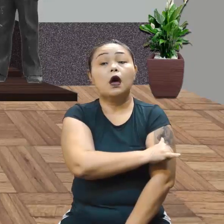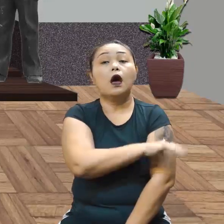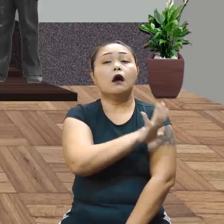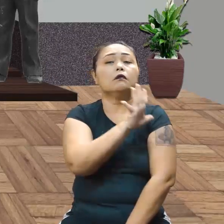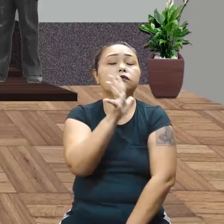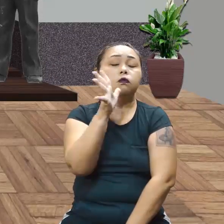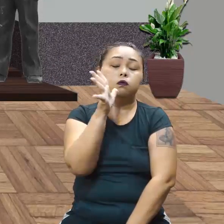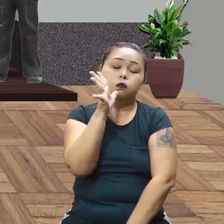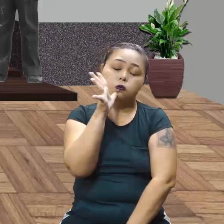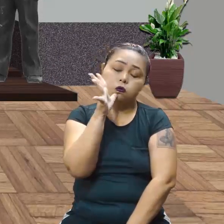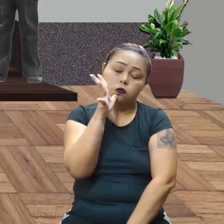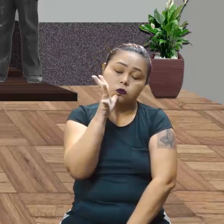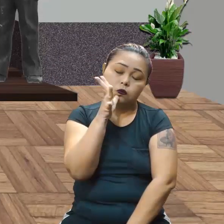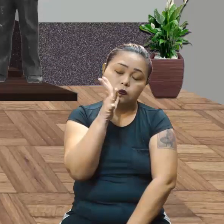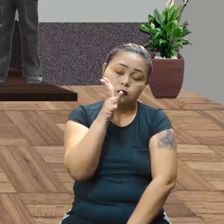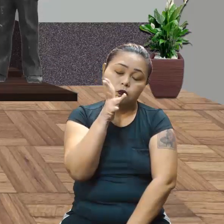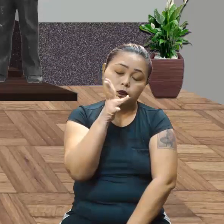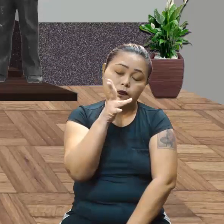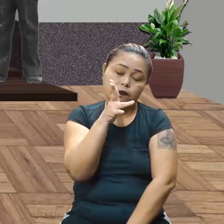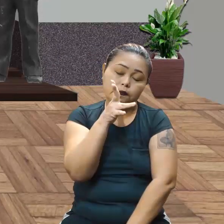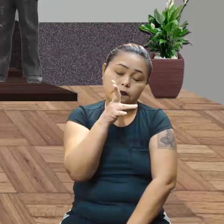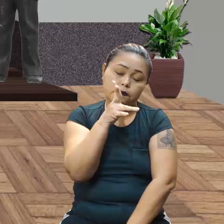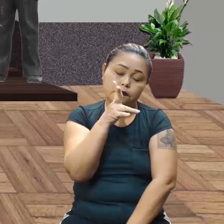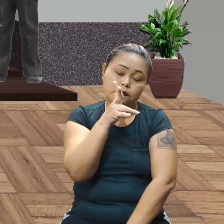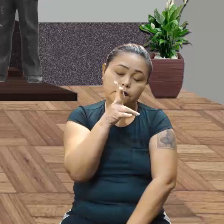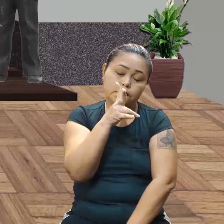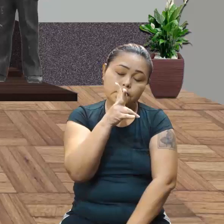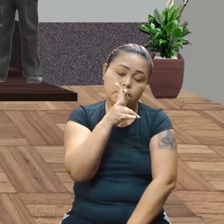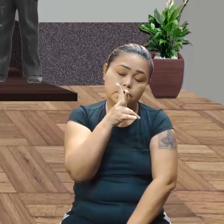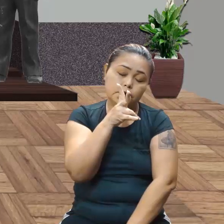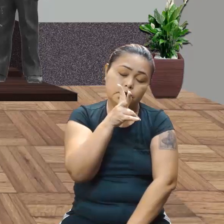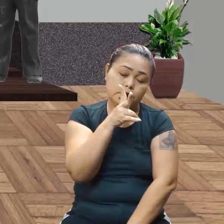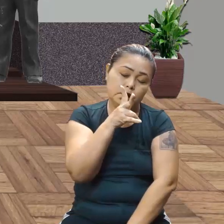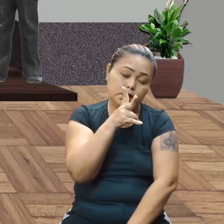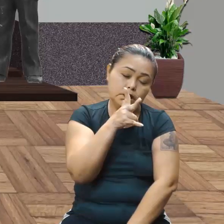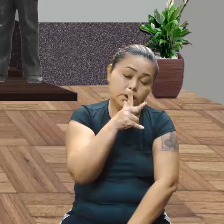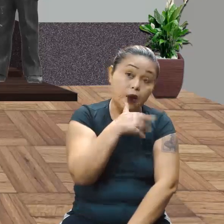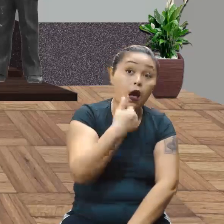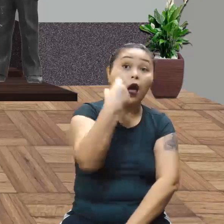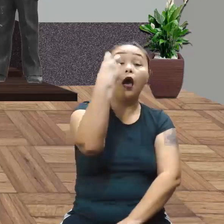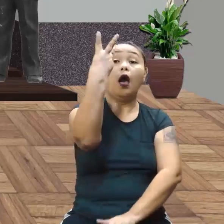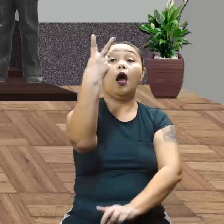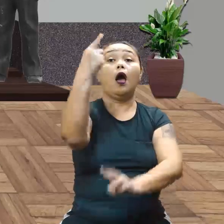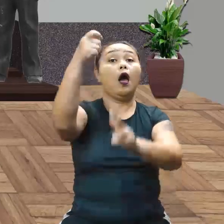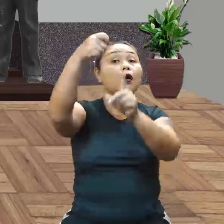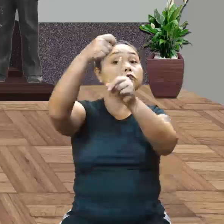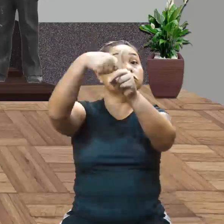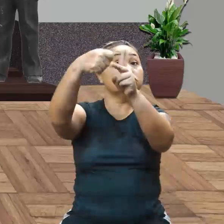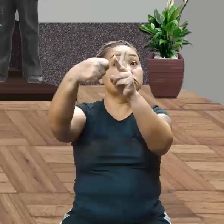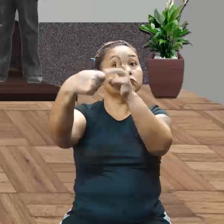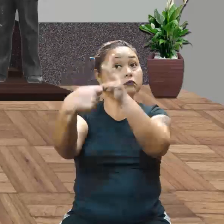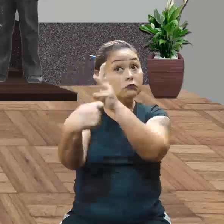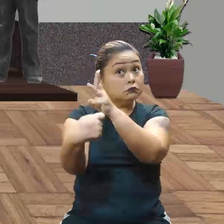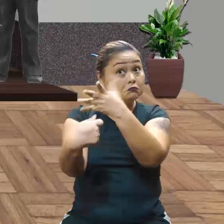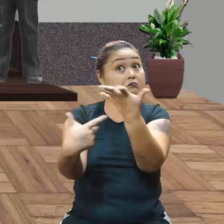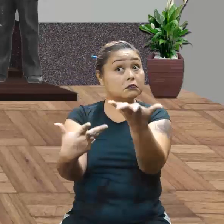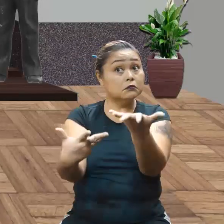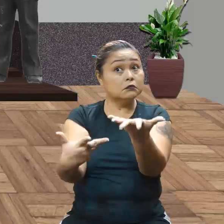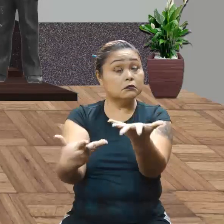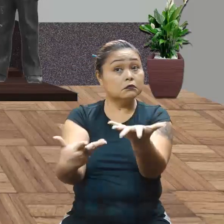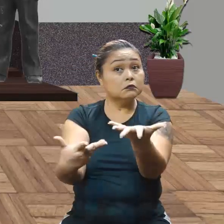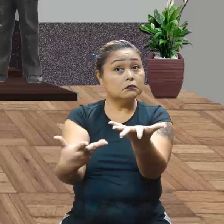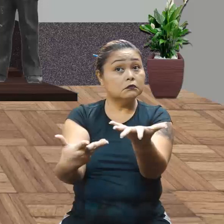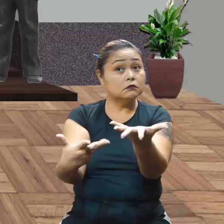Isso demorava em torno de 3 meses para chegar essa comunicação.